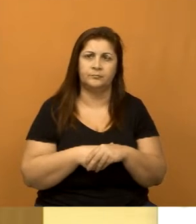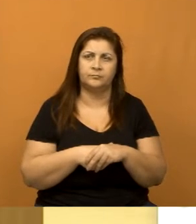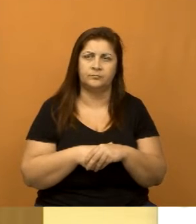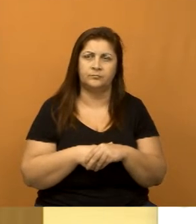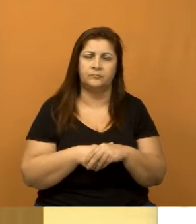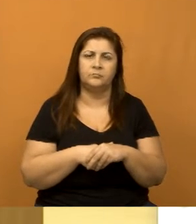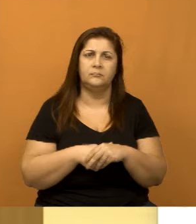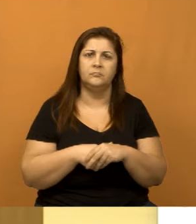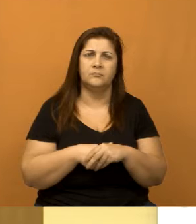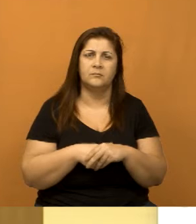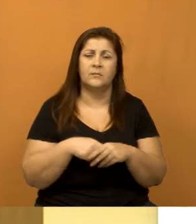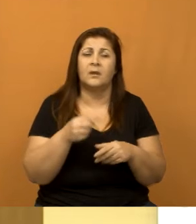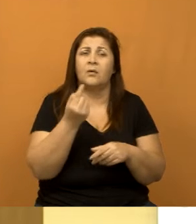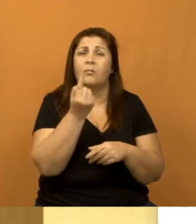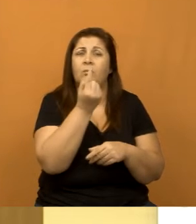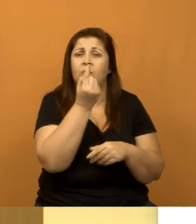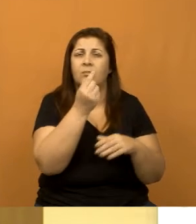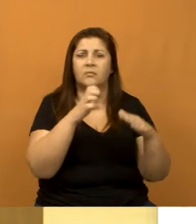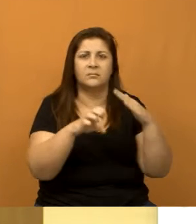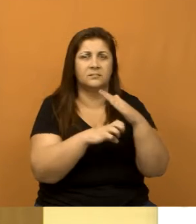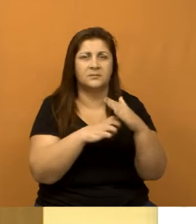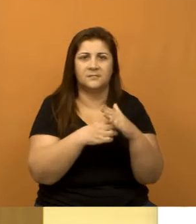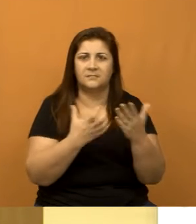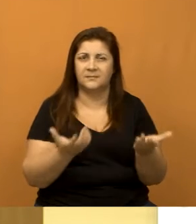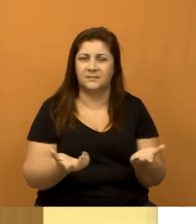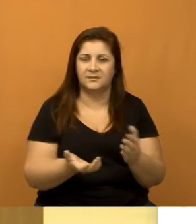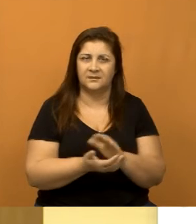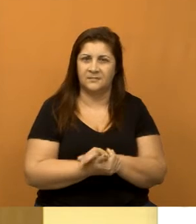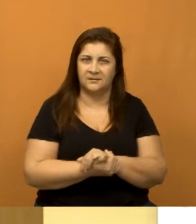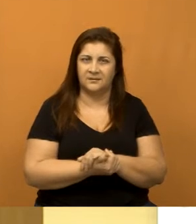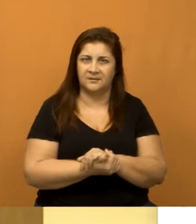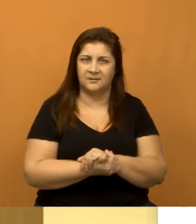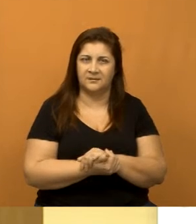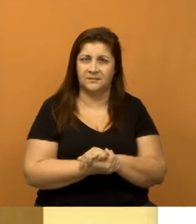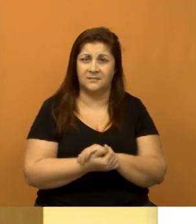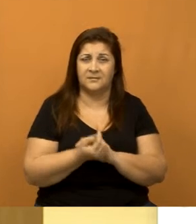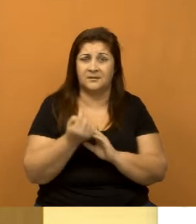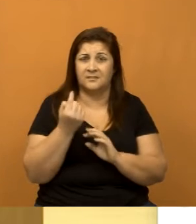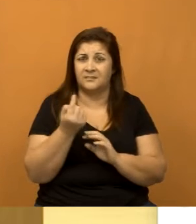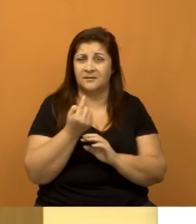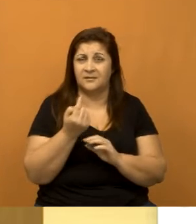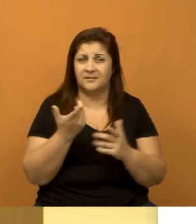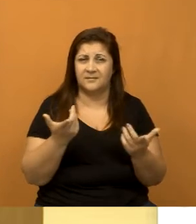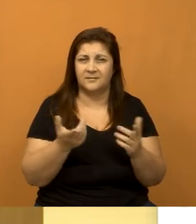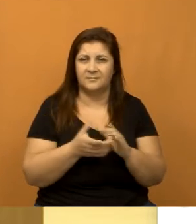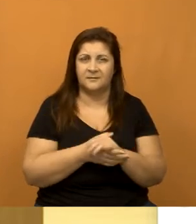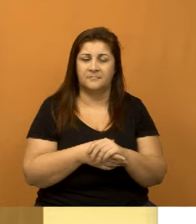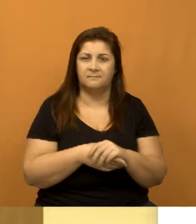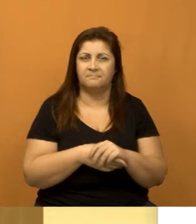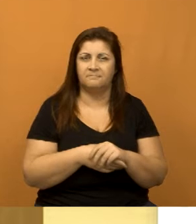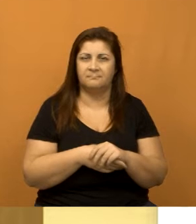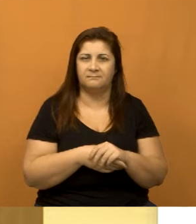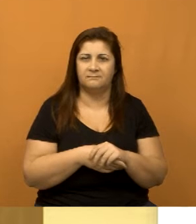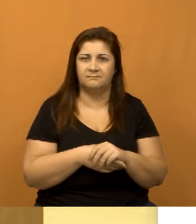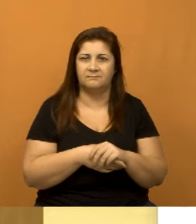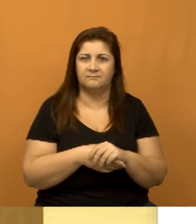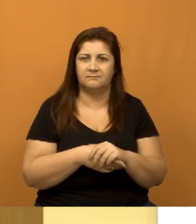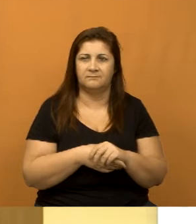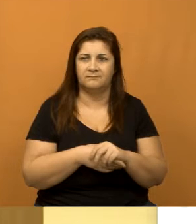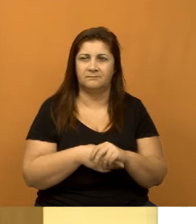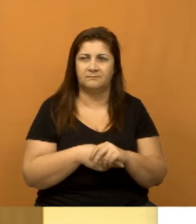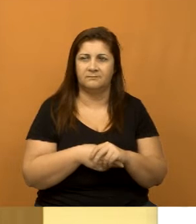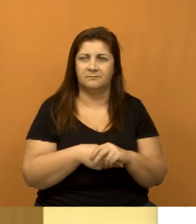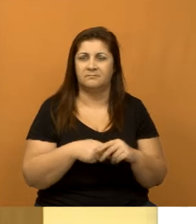regime de monopólio, não tem concorrência, é uma empresa que navega sozinho nesse mercado. E aí não dá